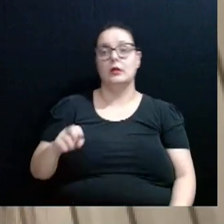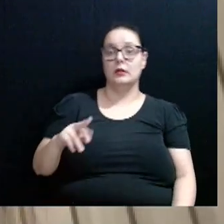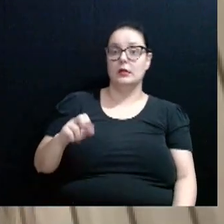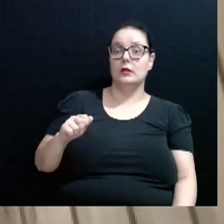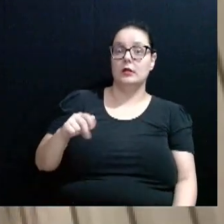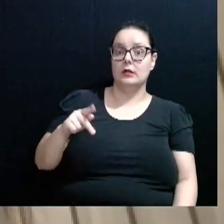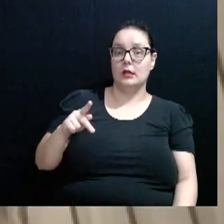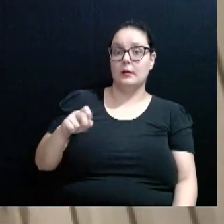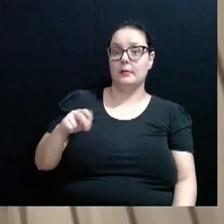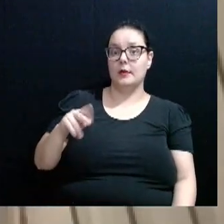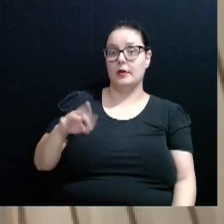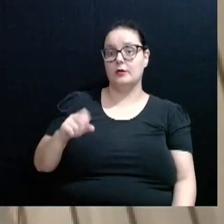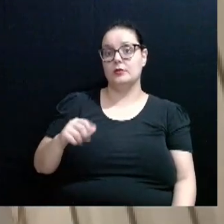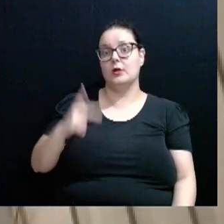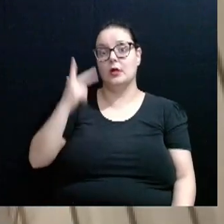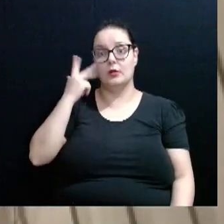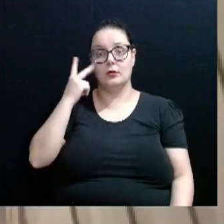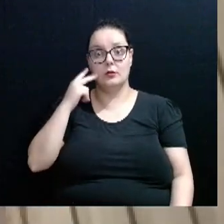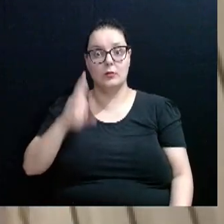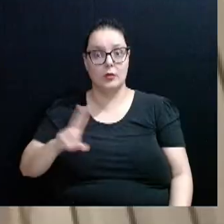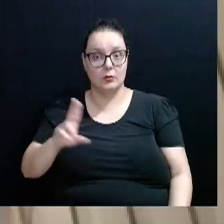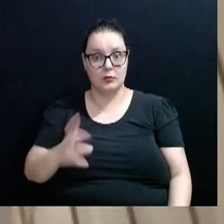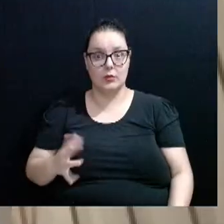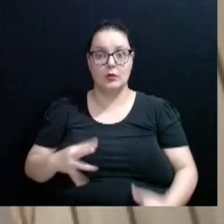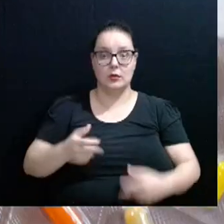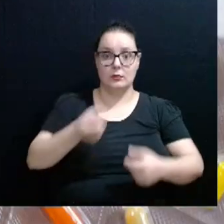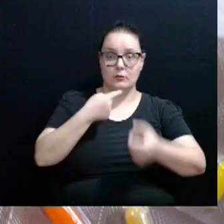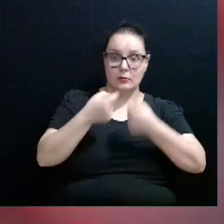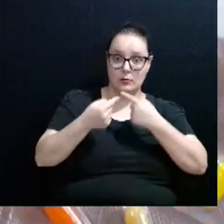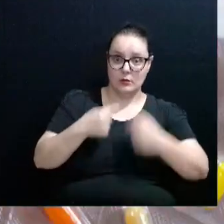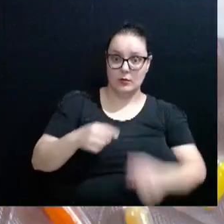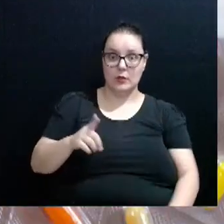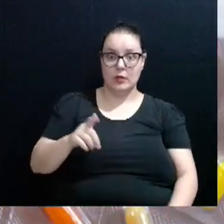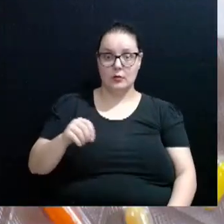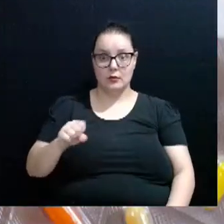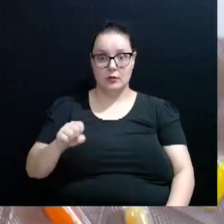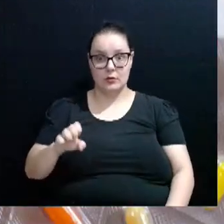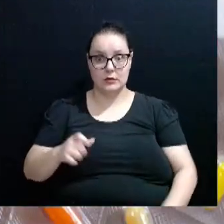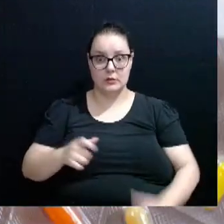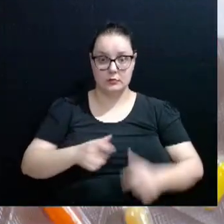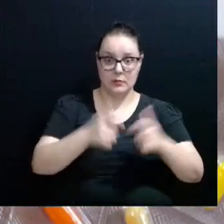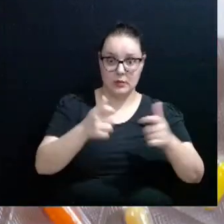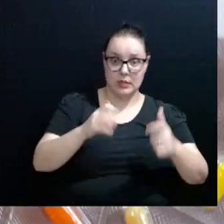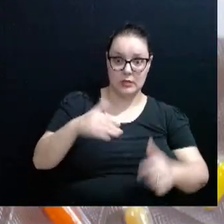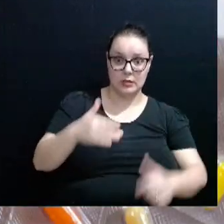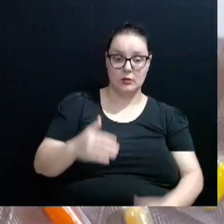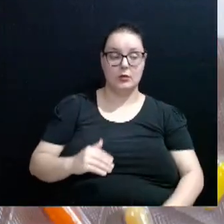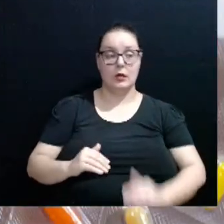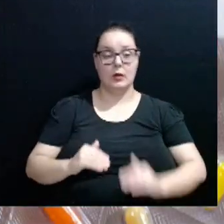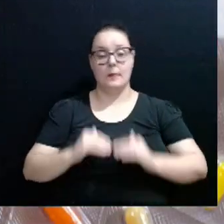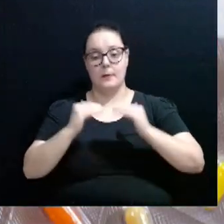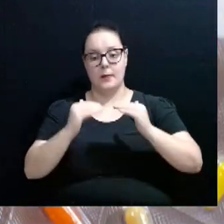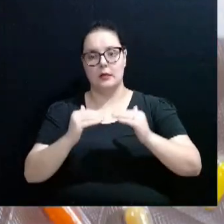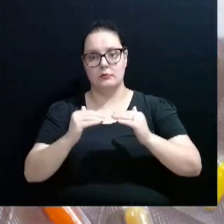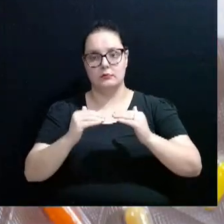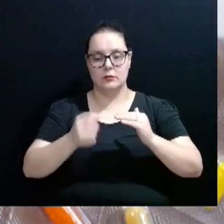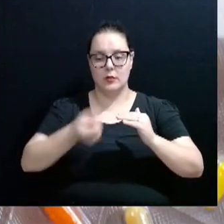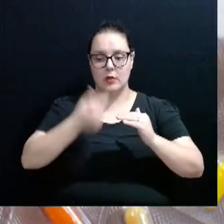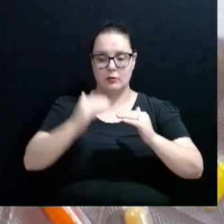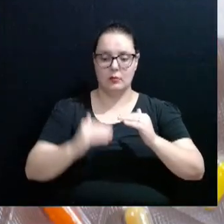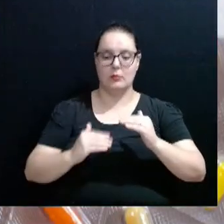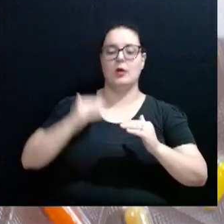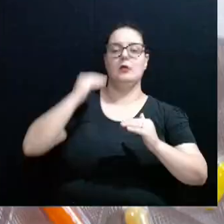né? Todo medicamento tem uma dose máxima e quando essa dose máxima é ultrapassada, já vem a ser uma